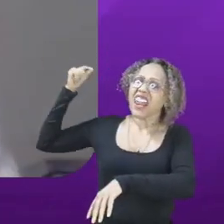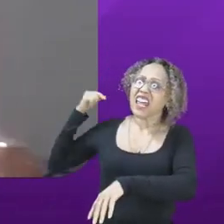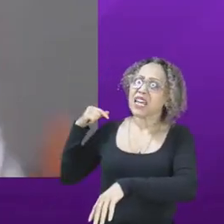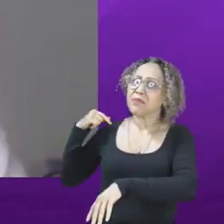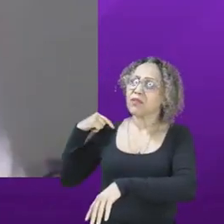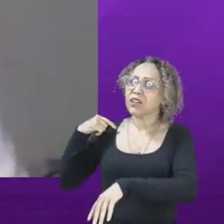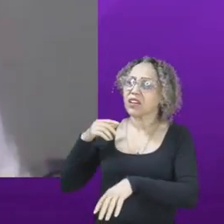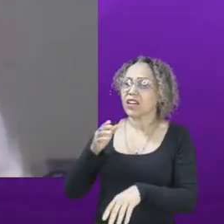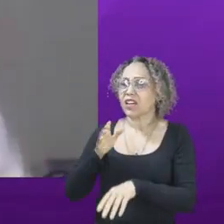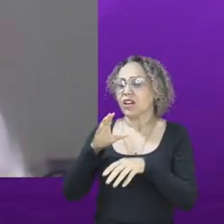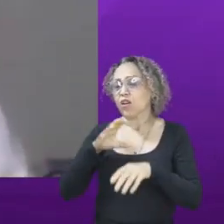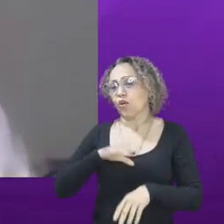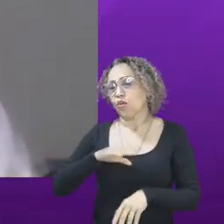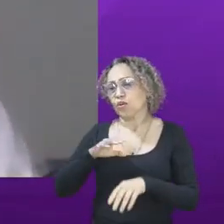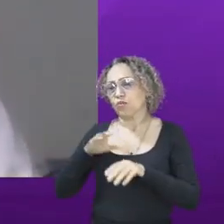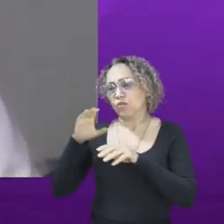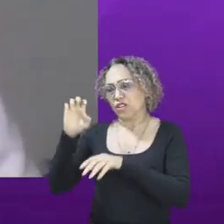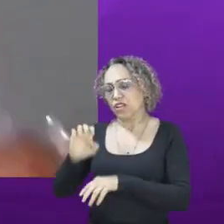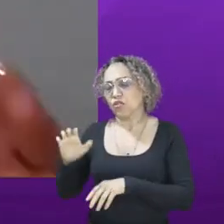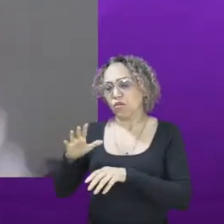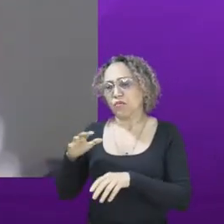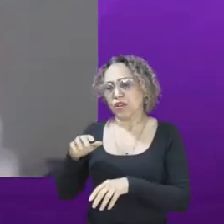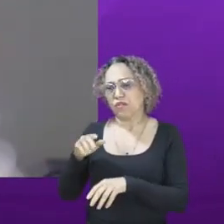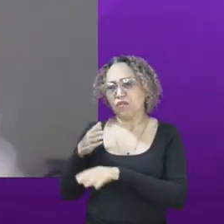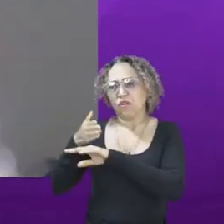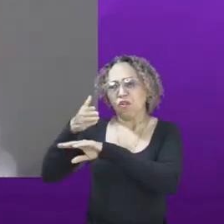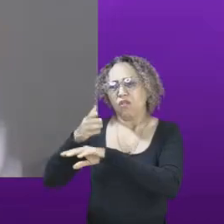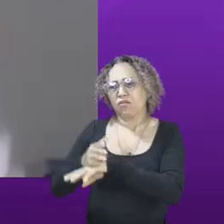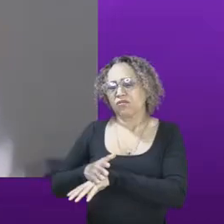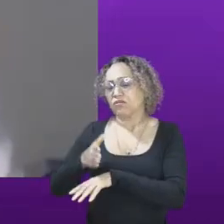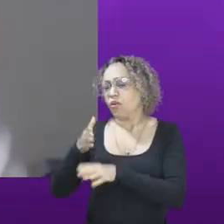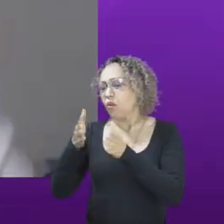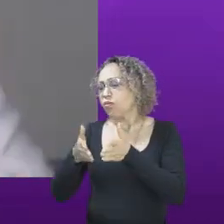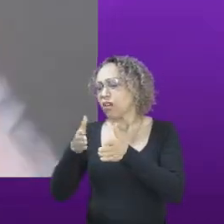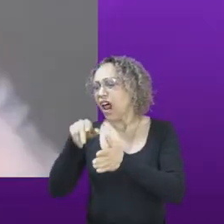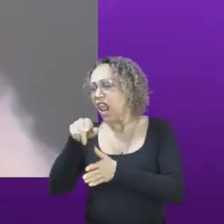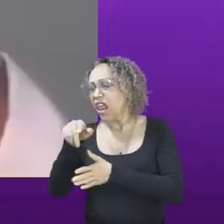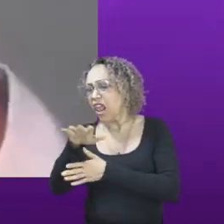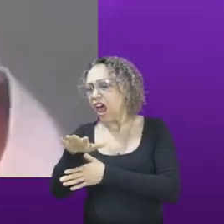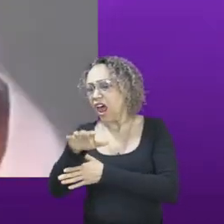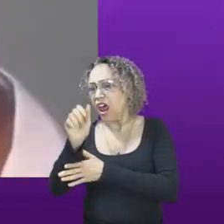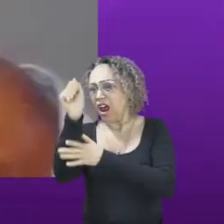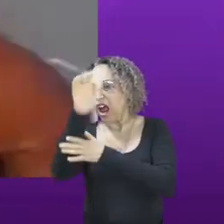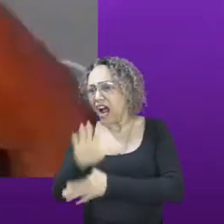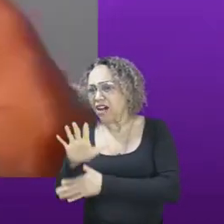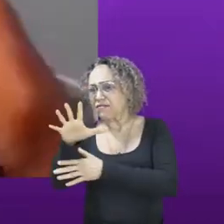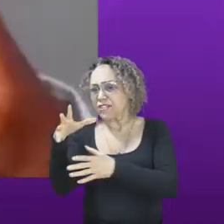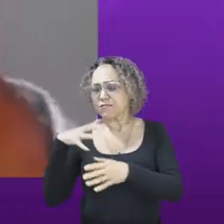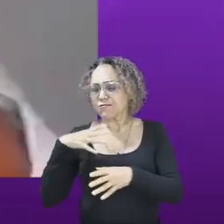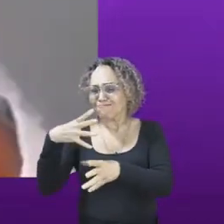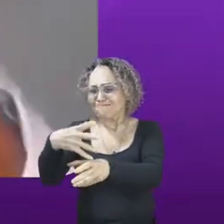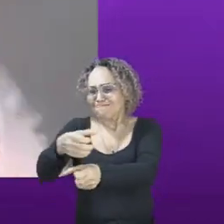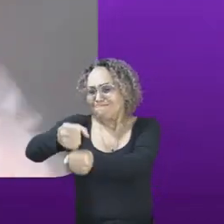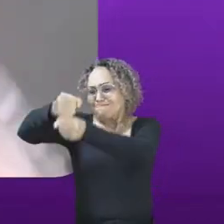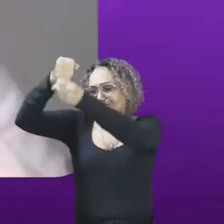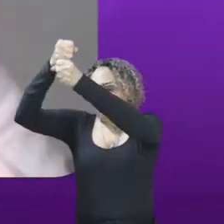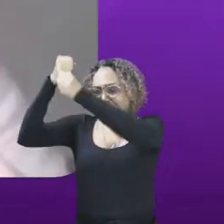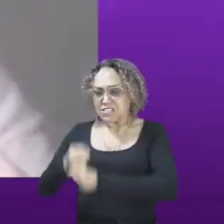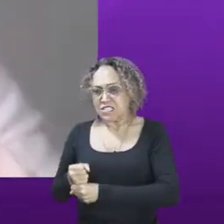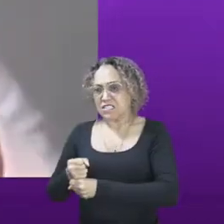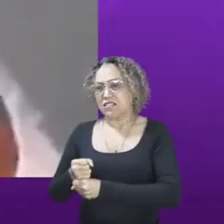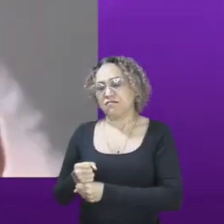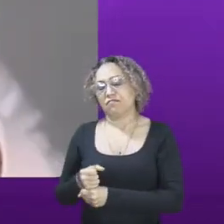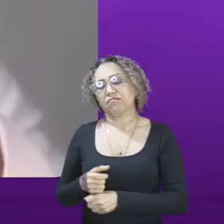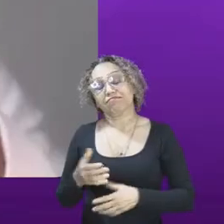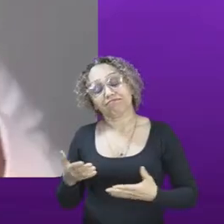formas de bem viver possível, né? E aí é muito interessante que a gente então pense, né, e aí esse é um papel do feminismo